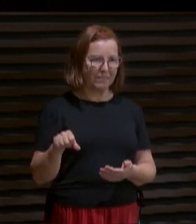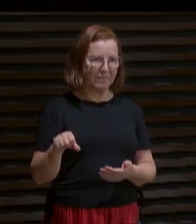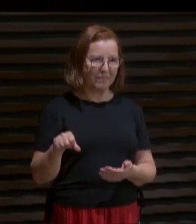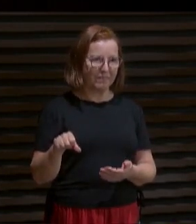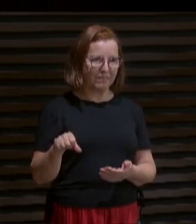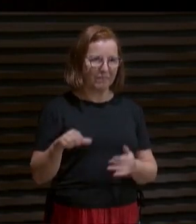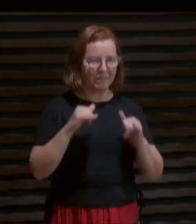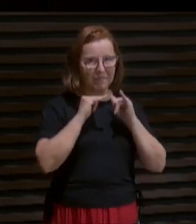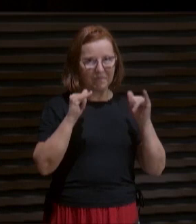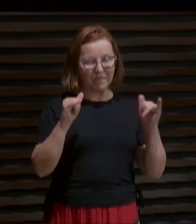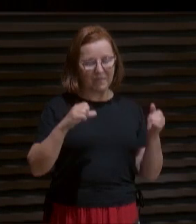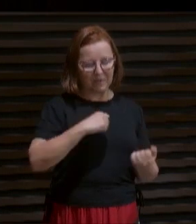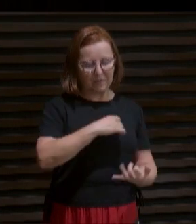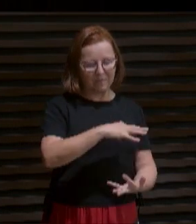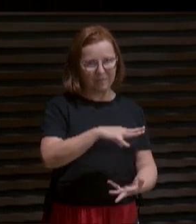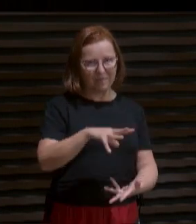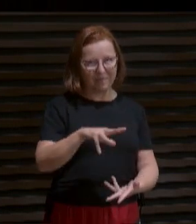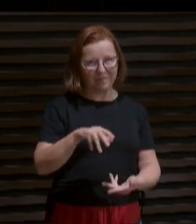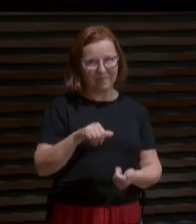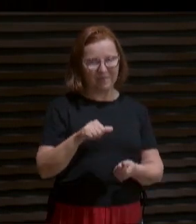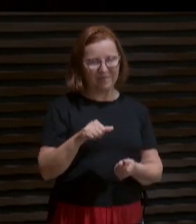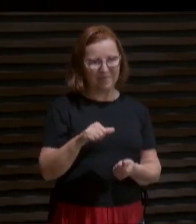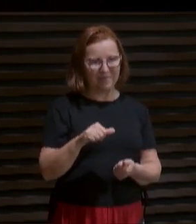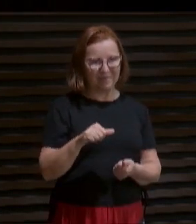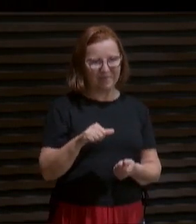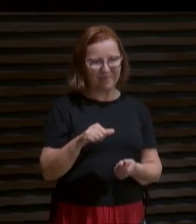ele diz que o mundo